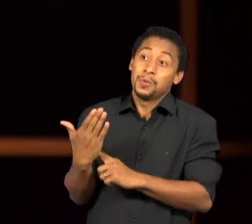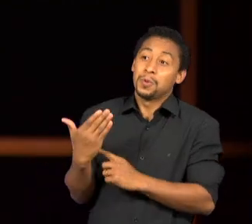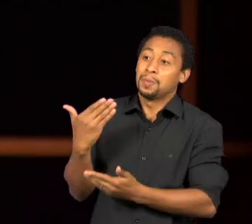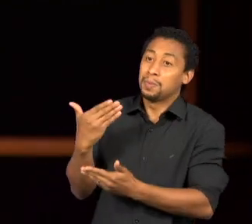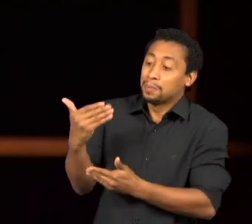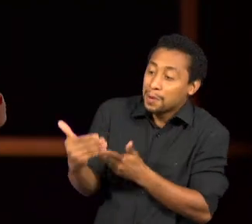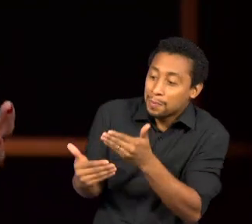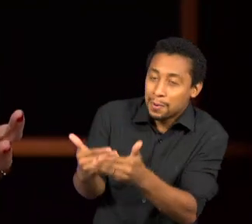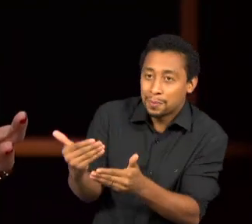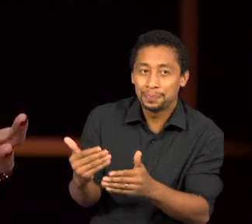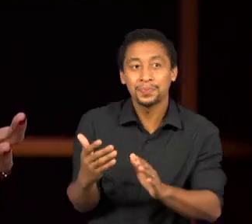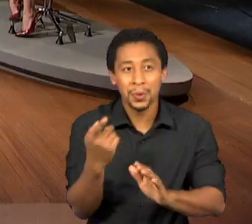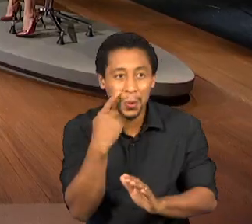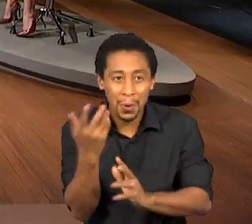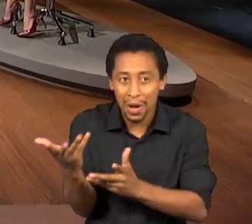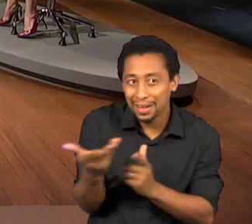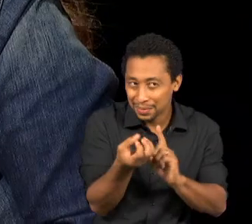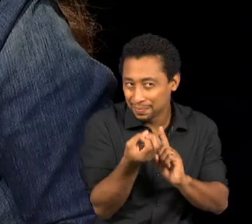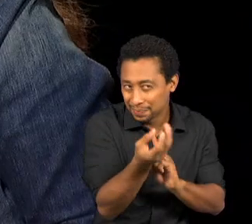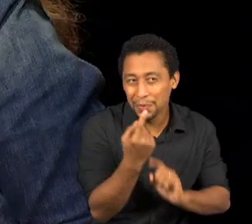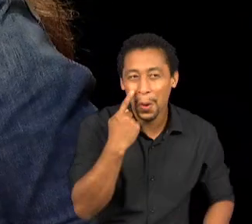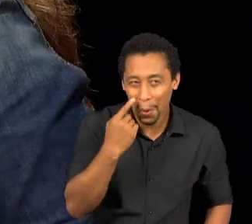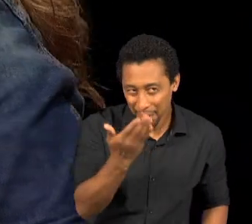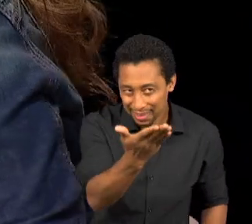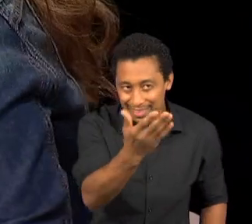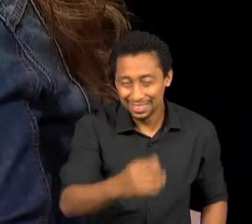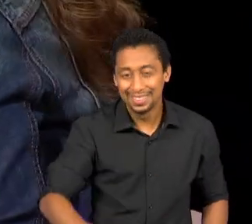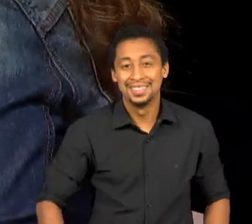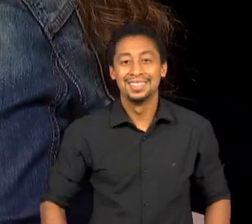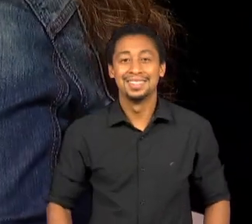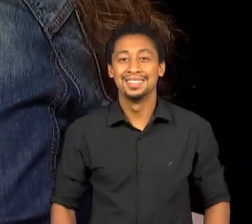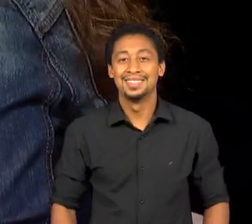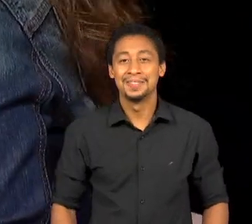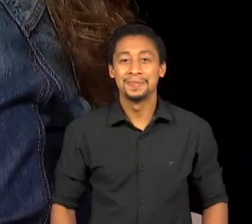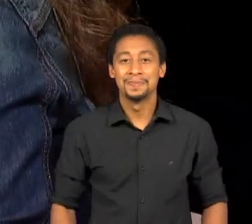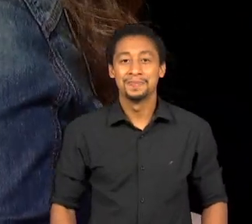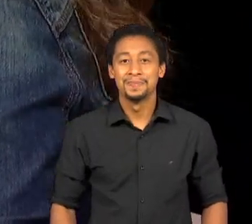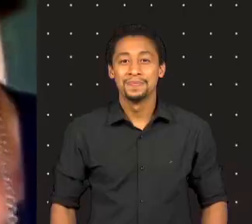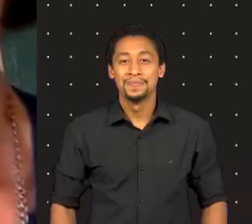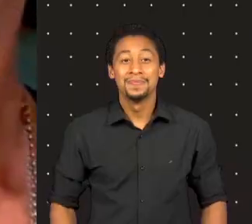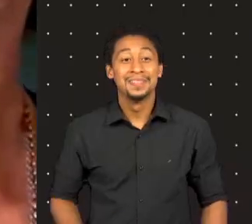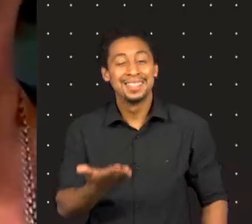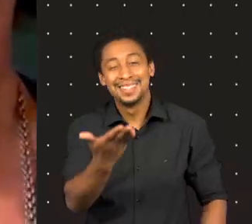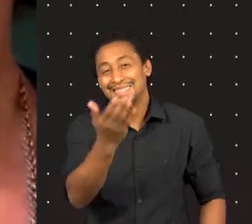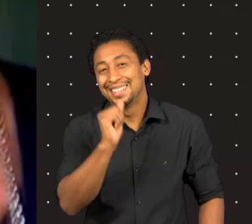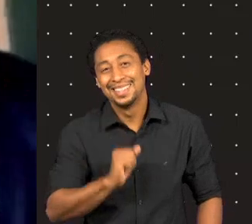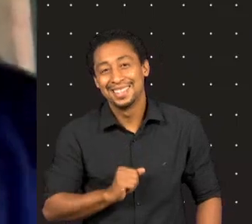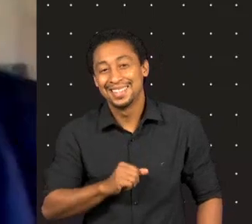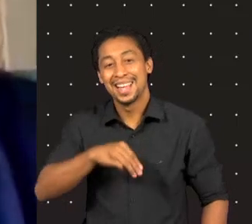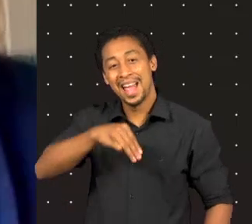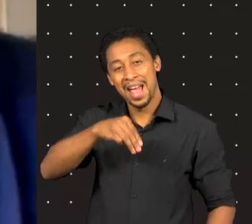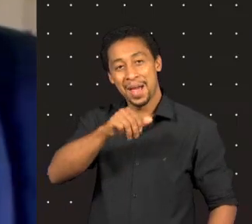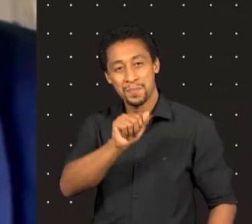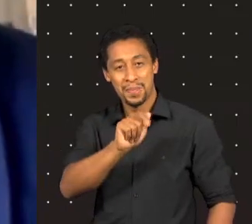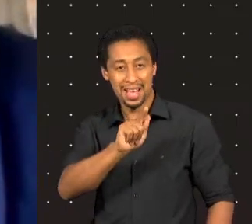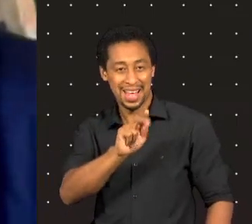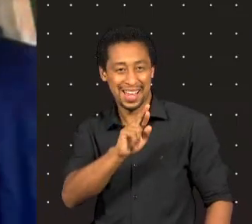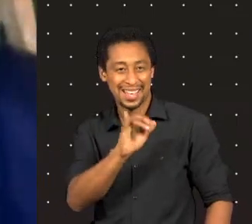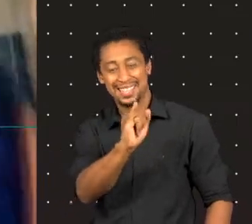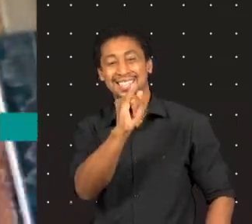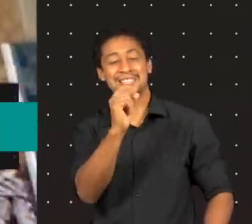ouvir mais alguns depoimentos? Bora lá. Magri, nós não nos vemos há